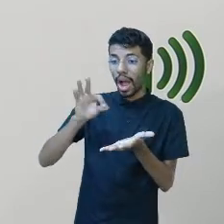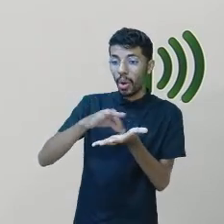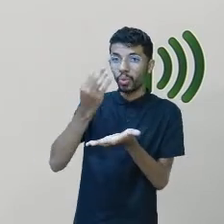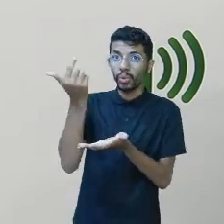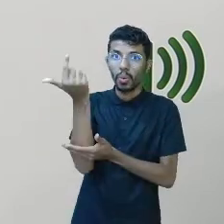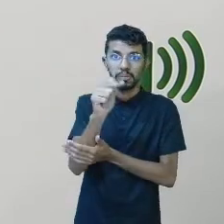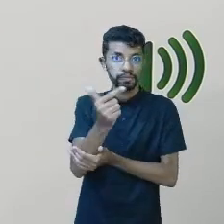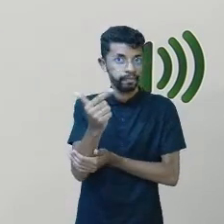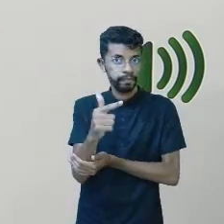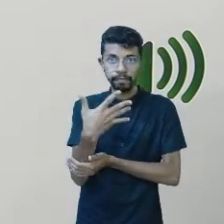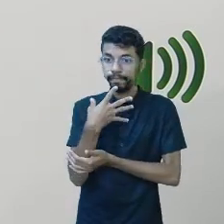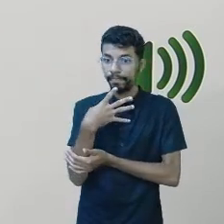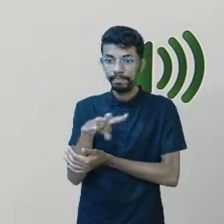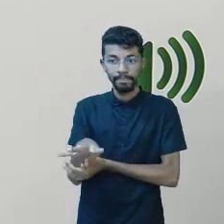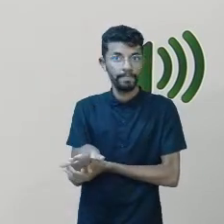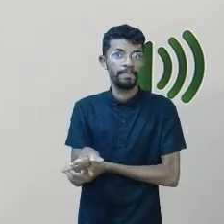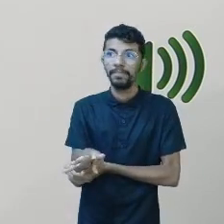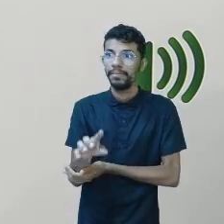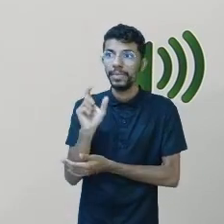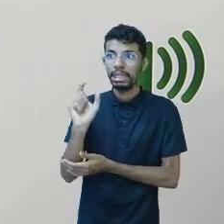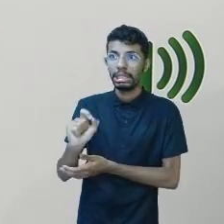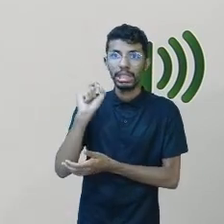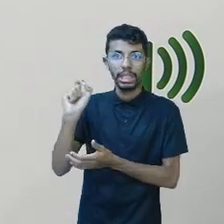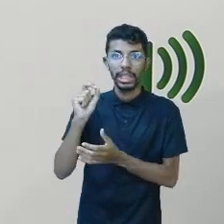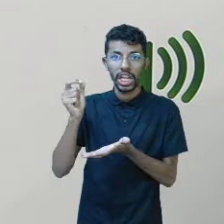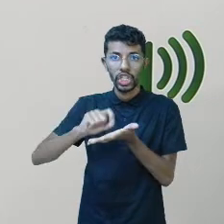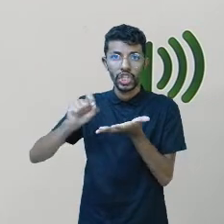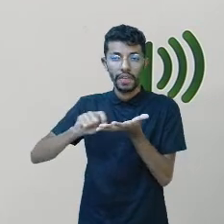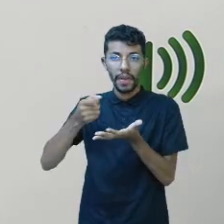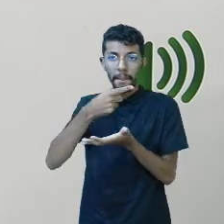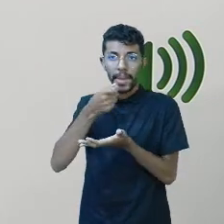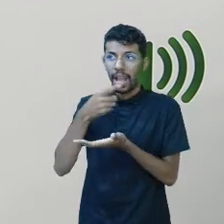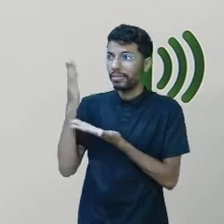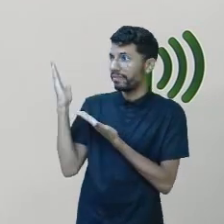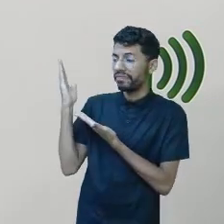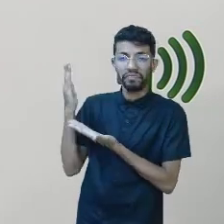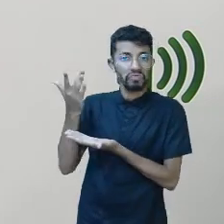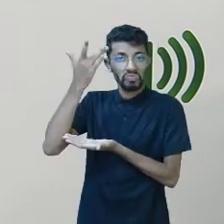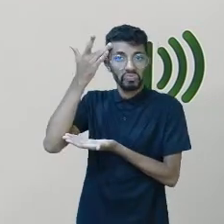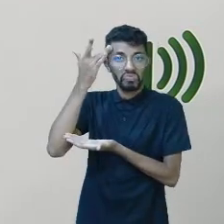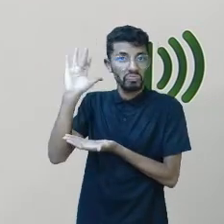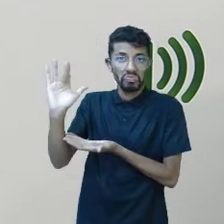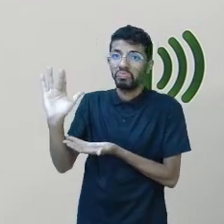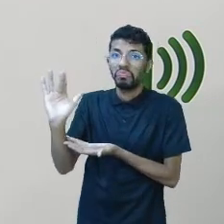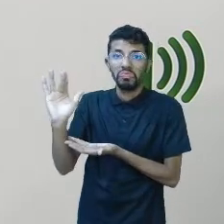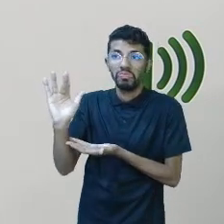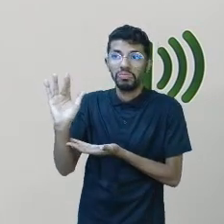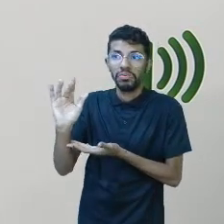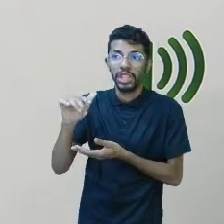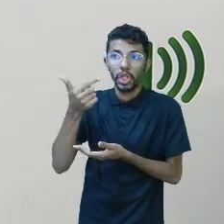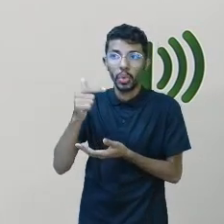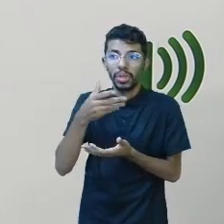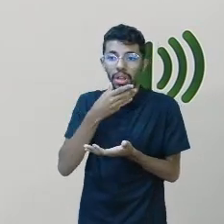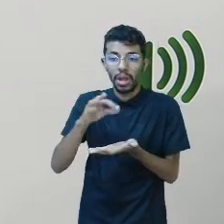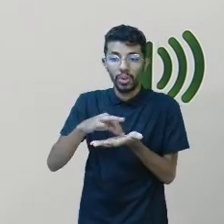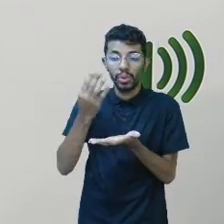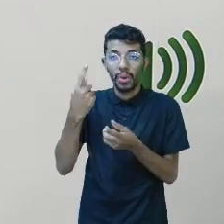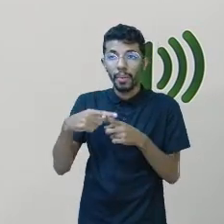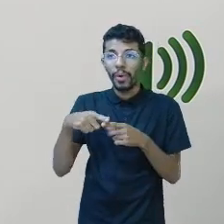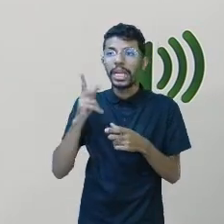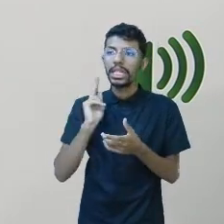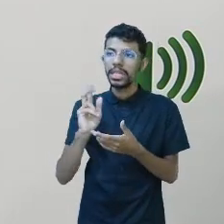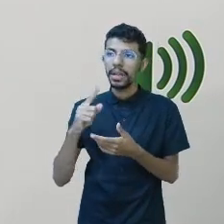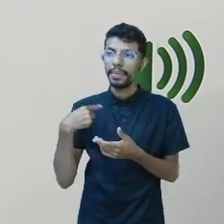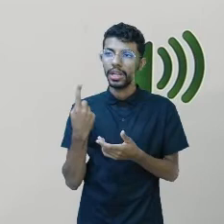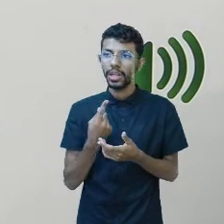tá certo? Quem escreveu essa piada, por exemplo, aqui eu não sei. Pode ver que eu não coloquei o autor, porque sempre que passamos um texto aqui para